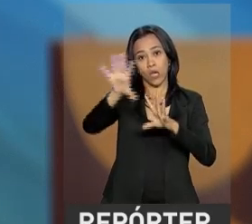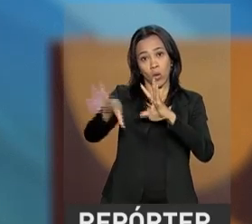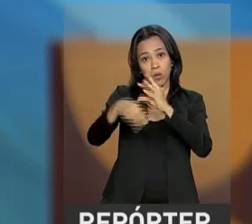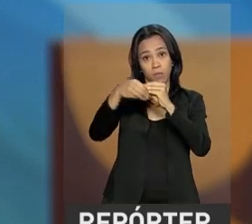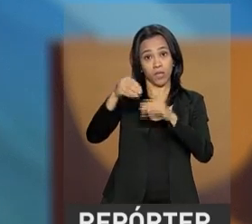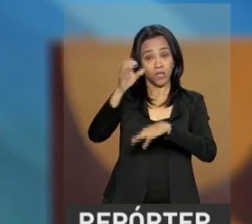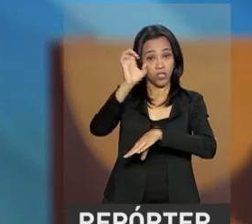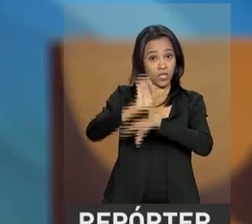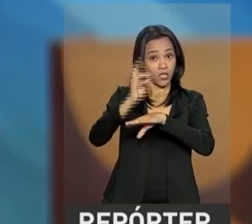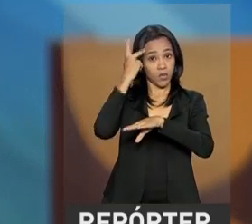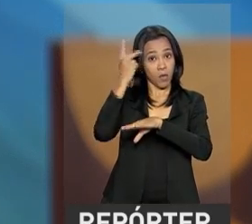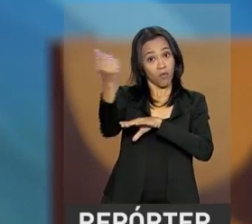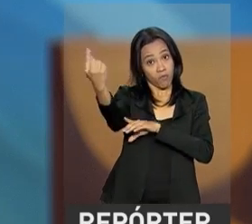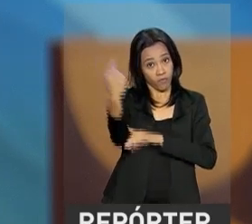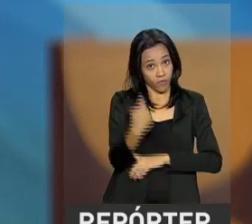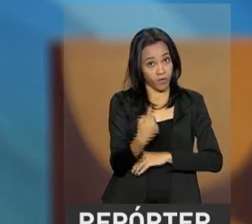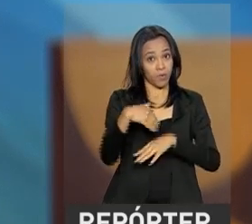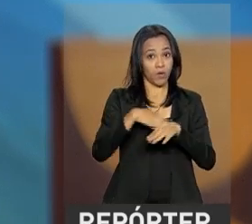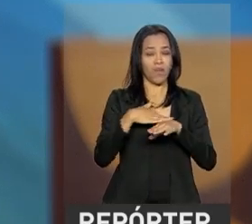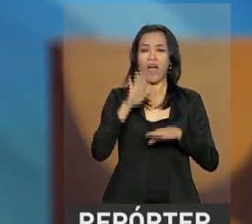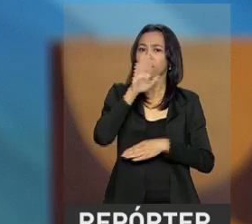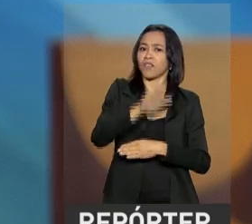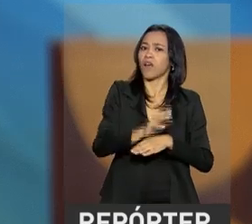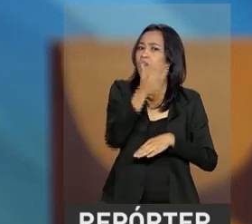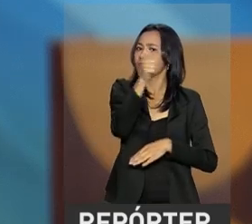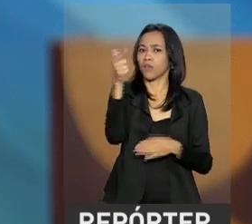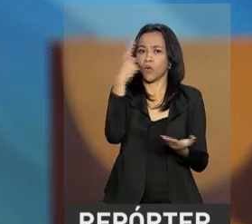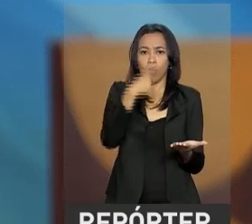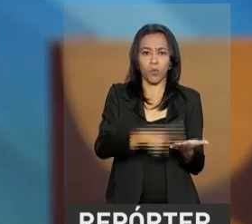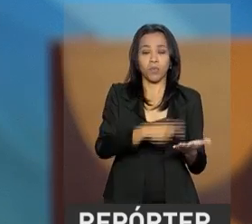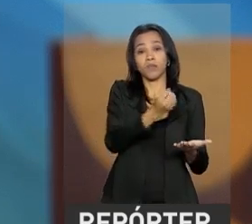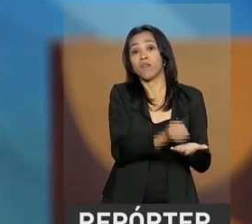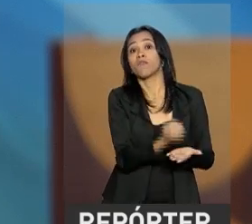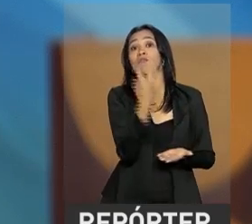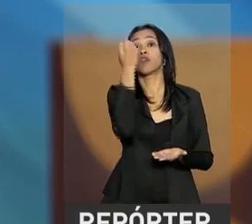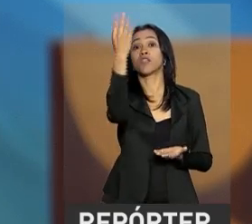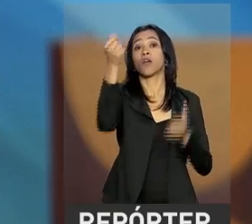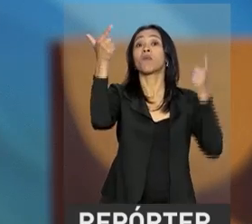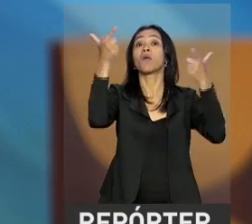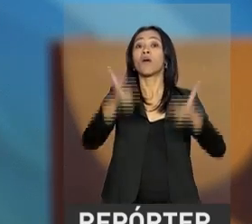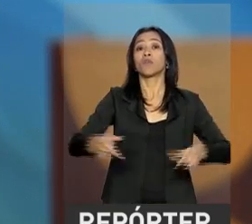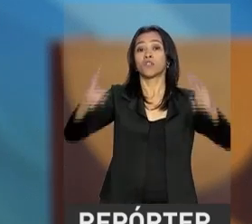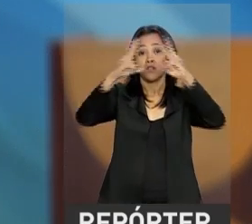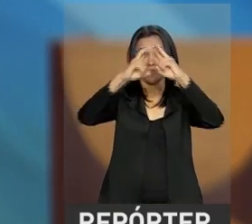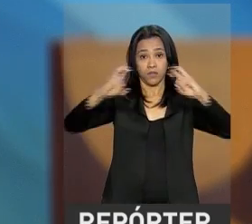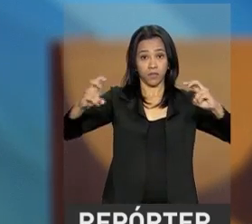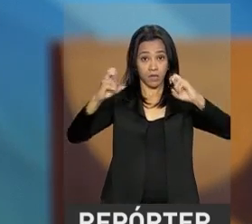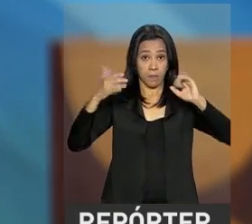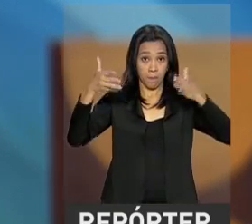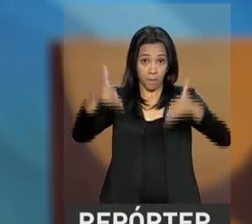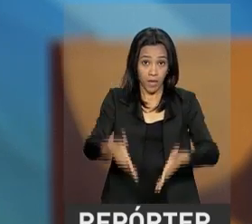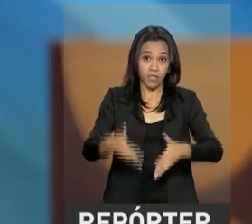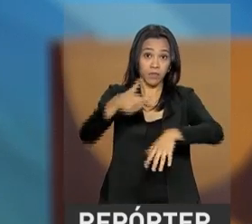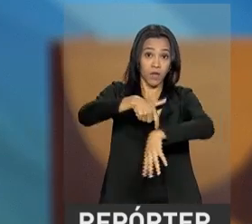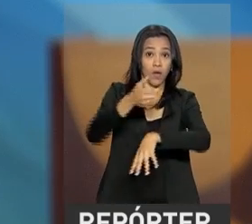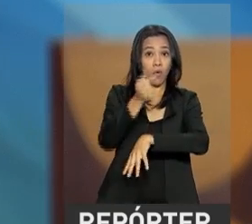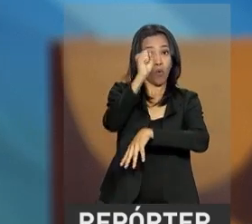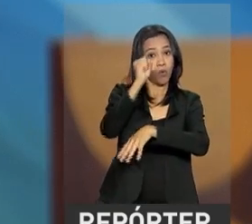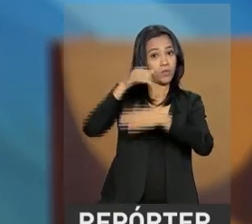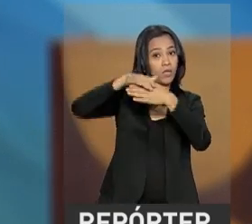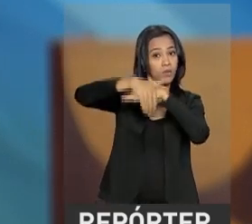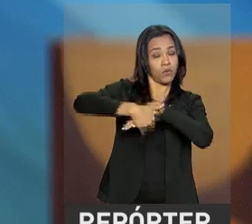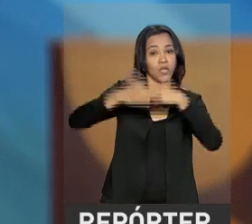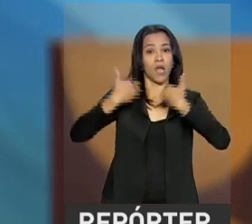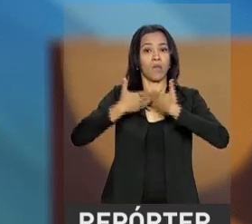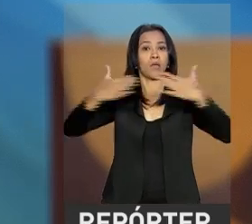À tarde, o presidente não tem compromissos oficiais. Ele vai viajar a Florianópolis, onde deve participar, às 8 da noite, da abertura do